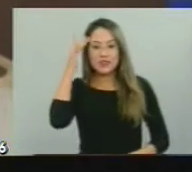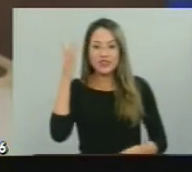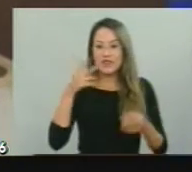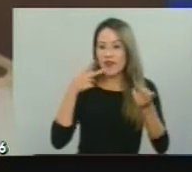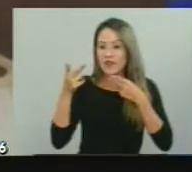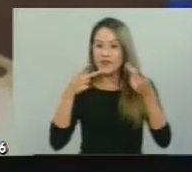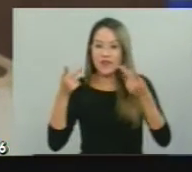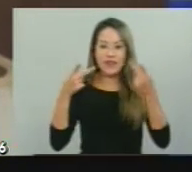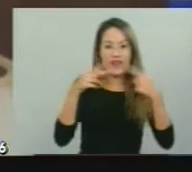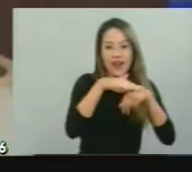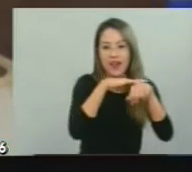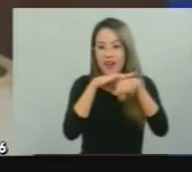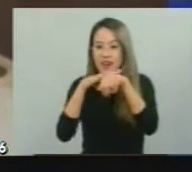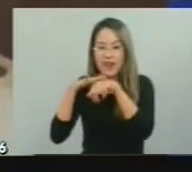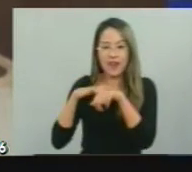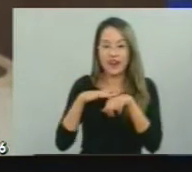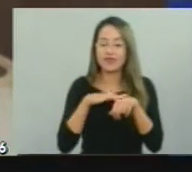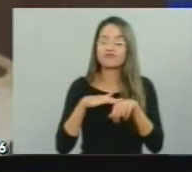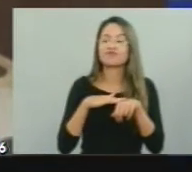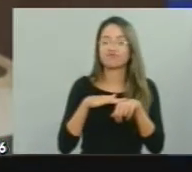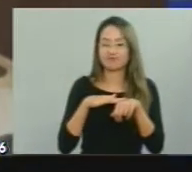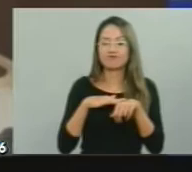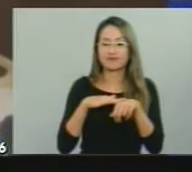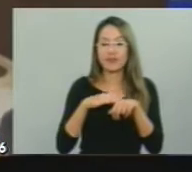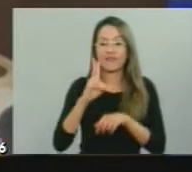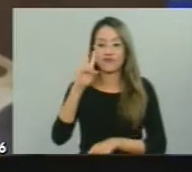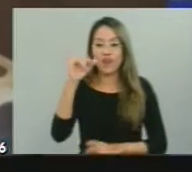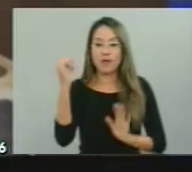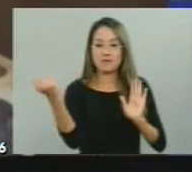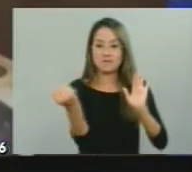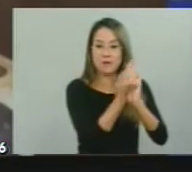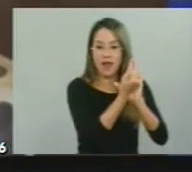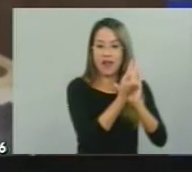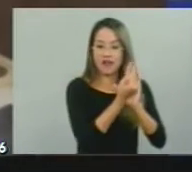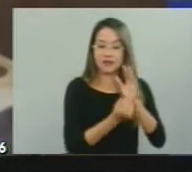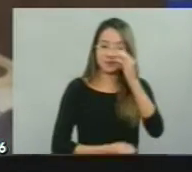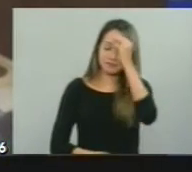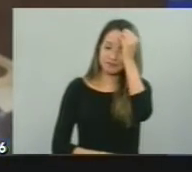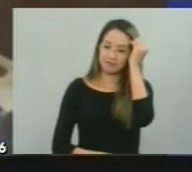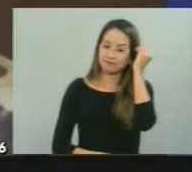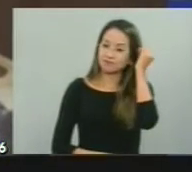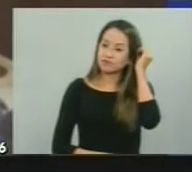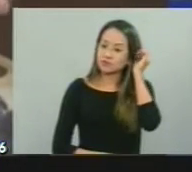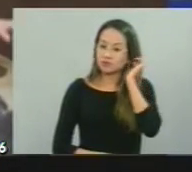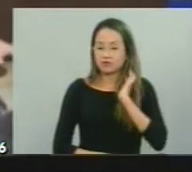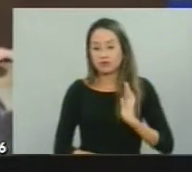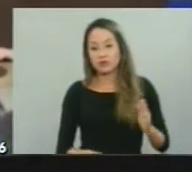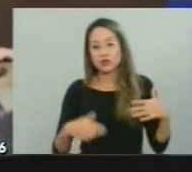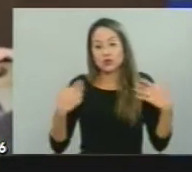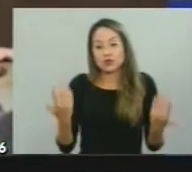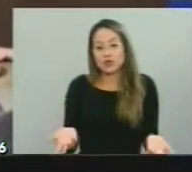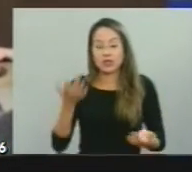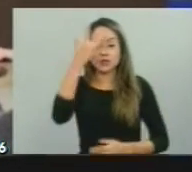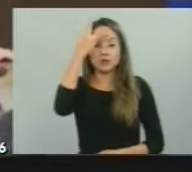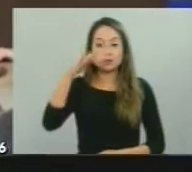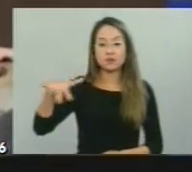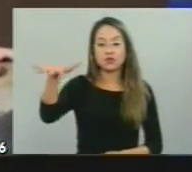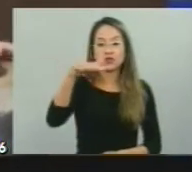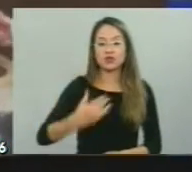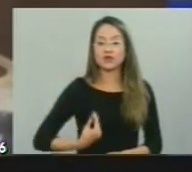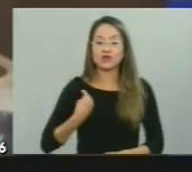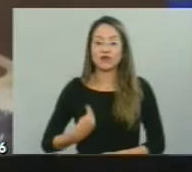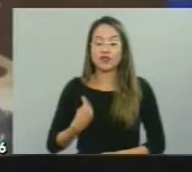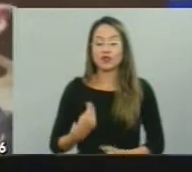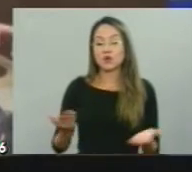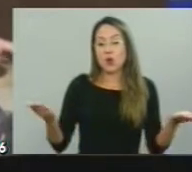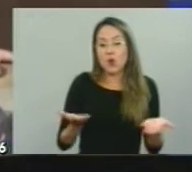vai ficar marcado nas nossas gerações. Talvez aqueles que estejam vivendo